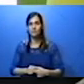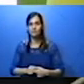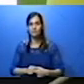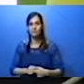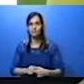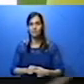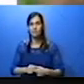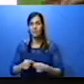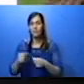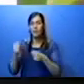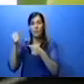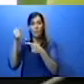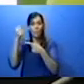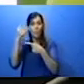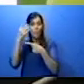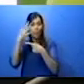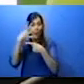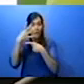4 sexto.